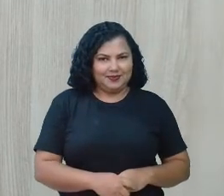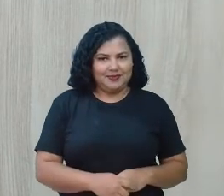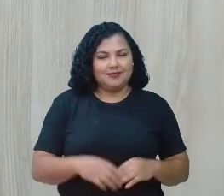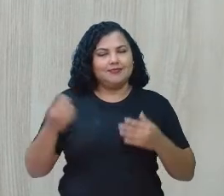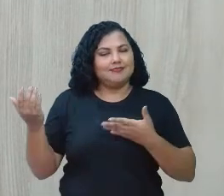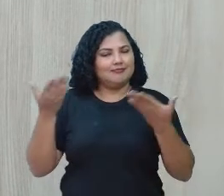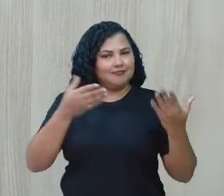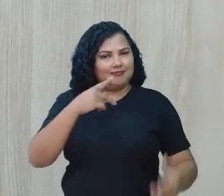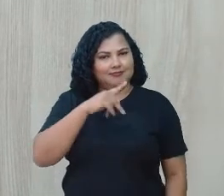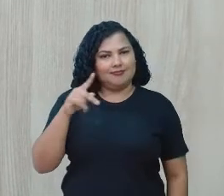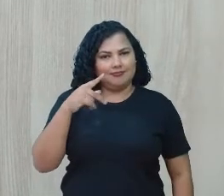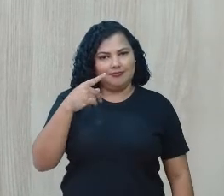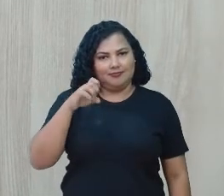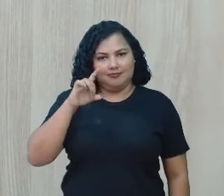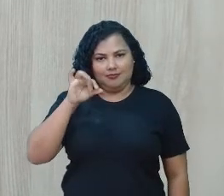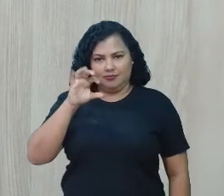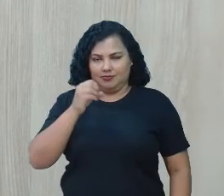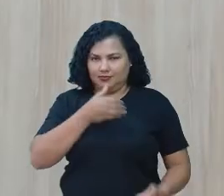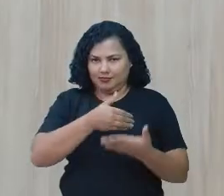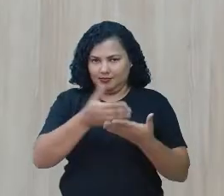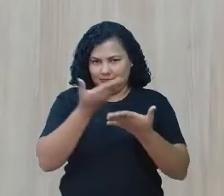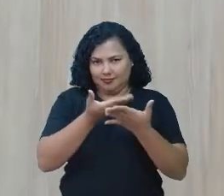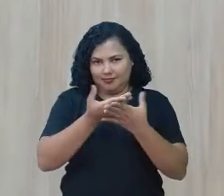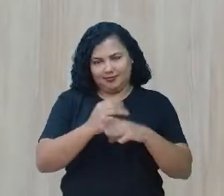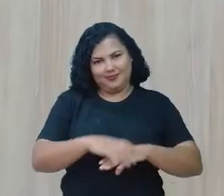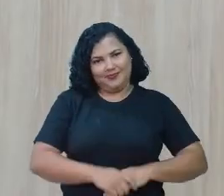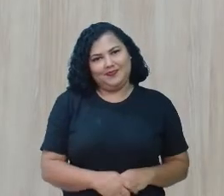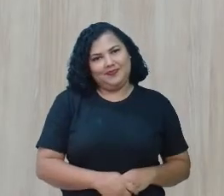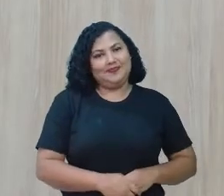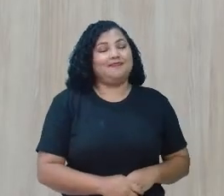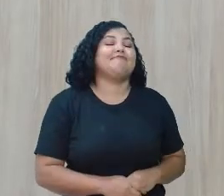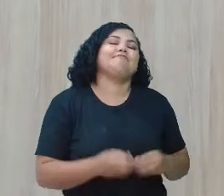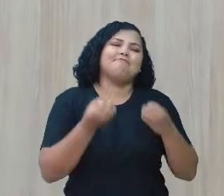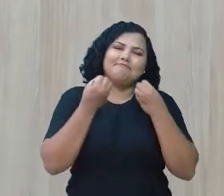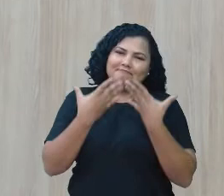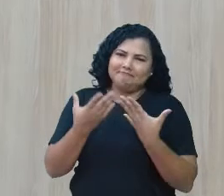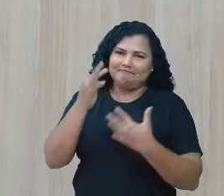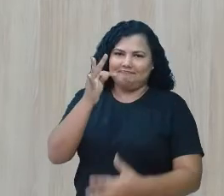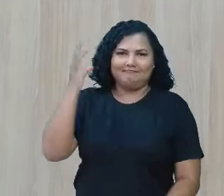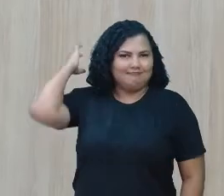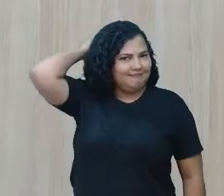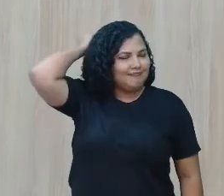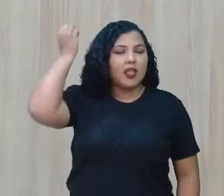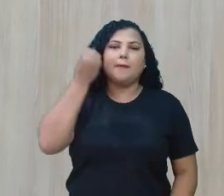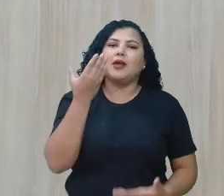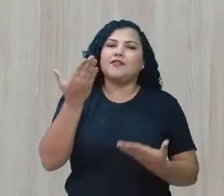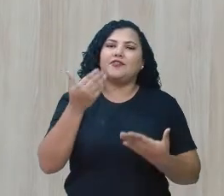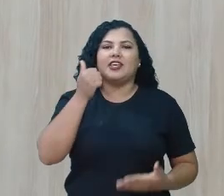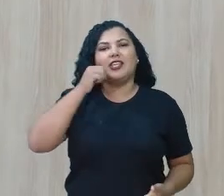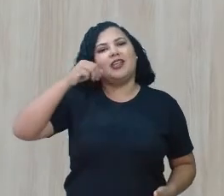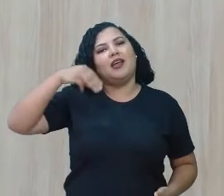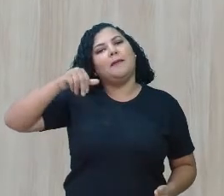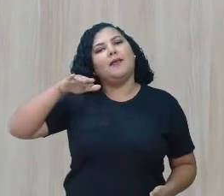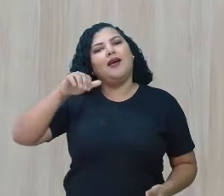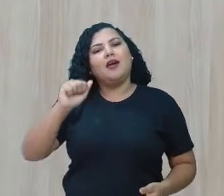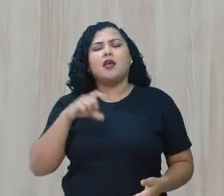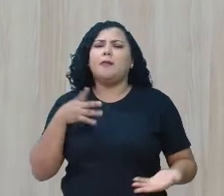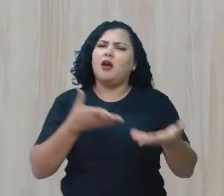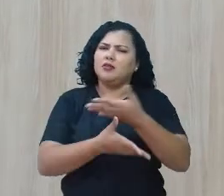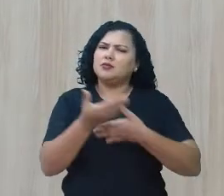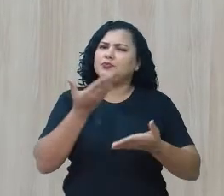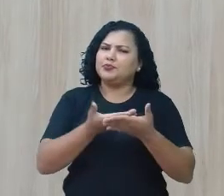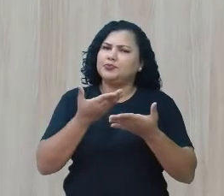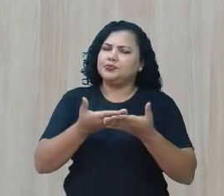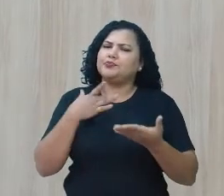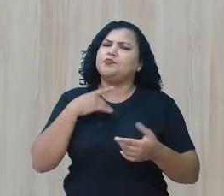passar para o professor Pedro para ele iniciar a aula. Vai lá, Pedro. Muito bom, Tiago. Muito bem-vinda, Maria. Participe da nossa aula, mande aí todas